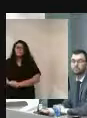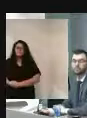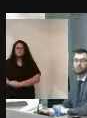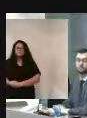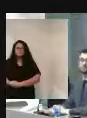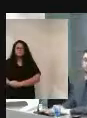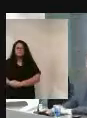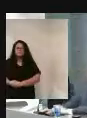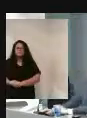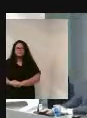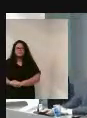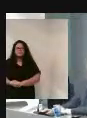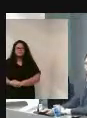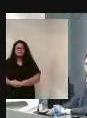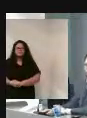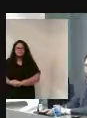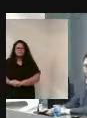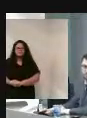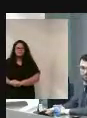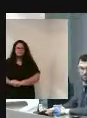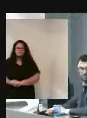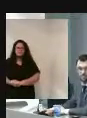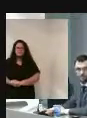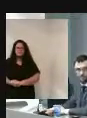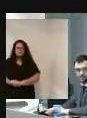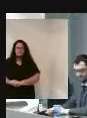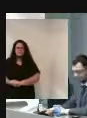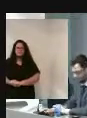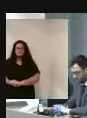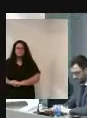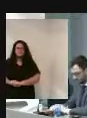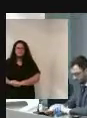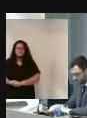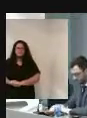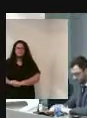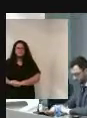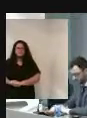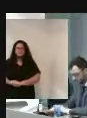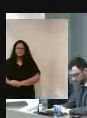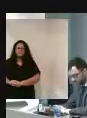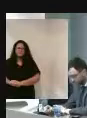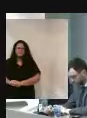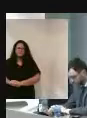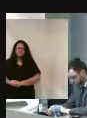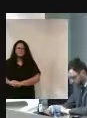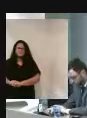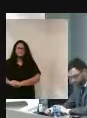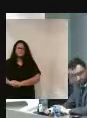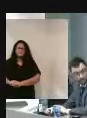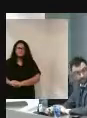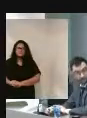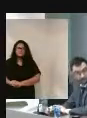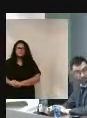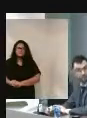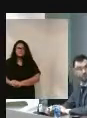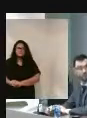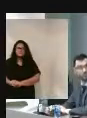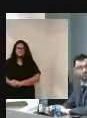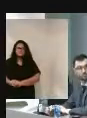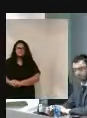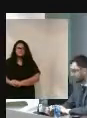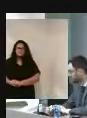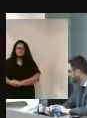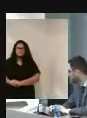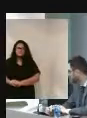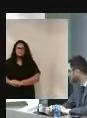Uma região onde abastecia um sistema de captação de água, mais precisamente,